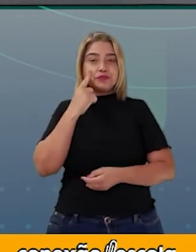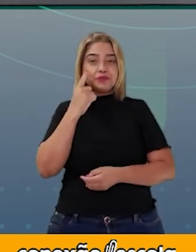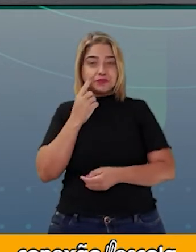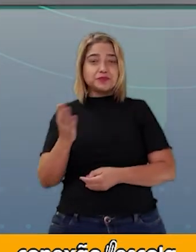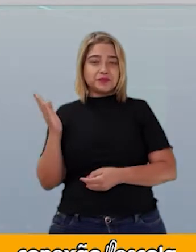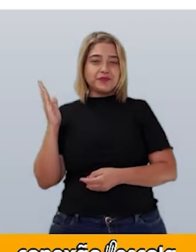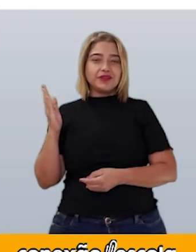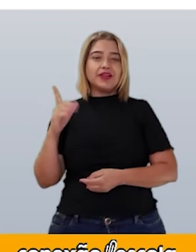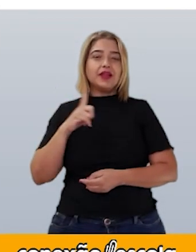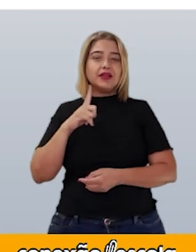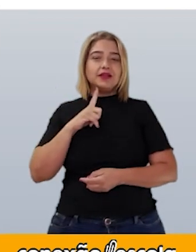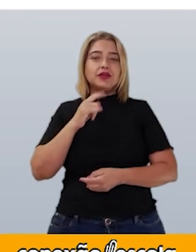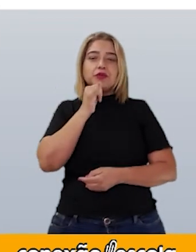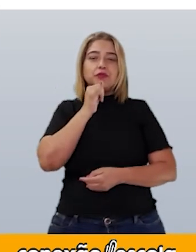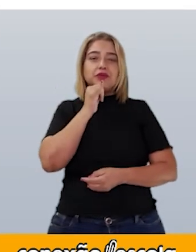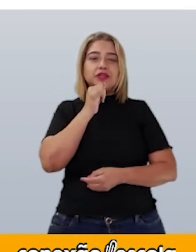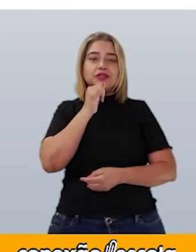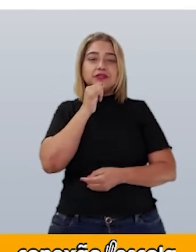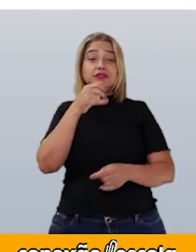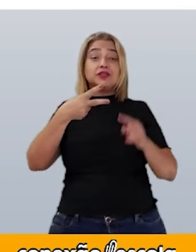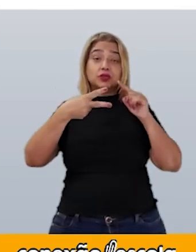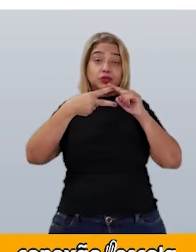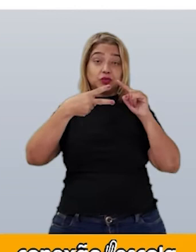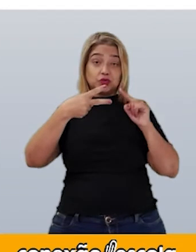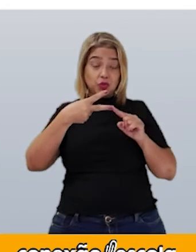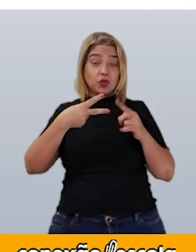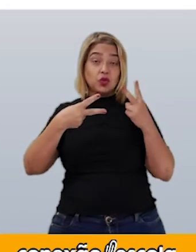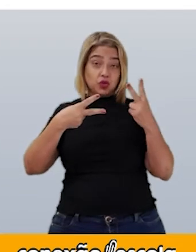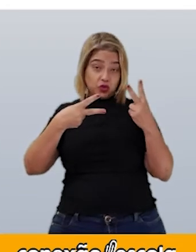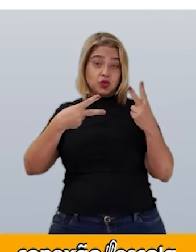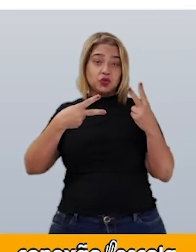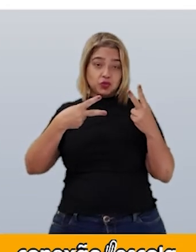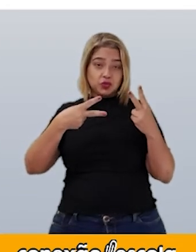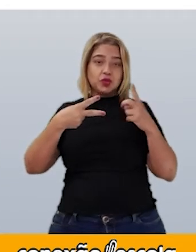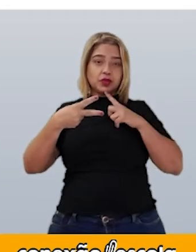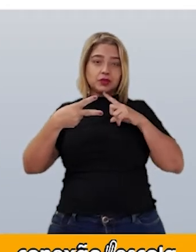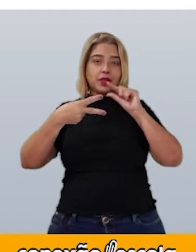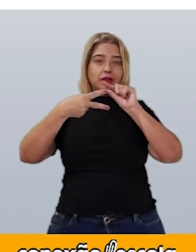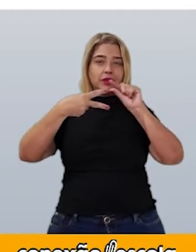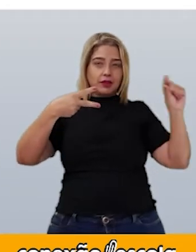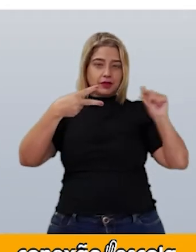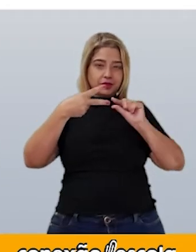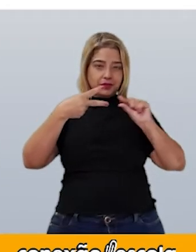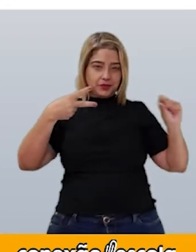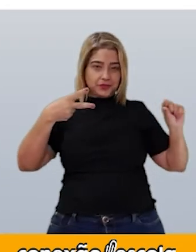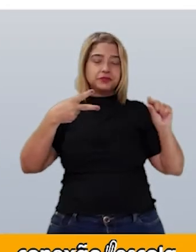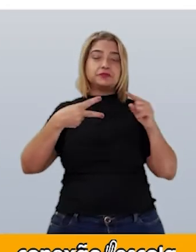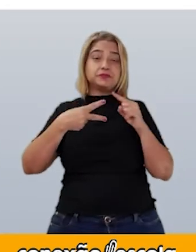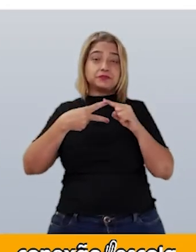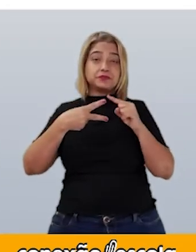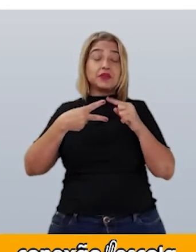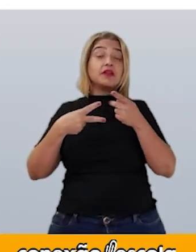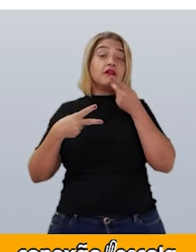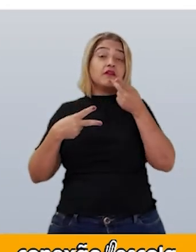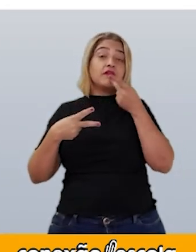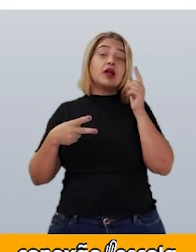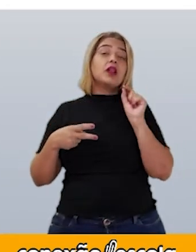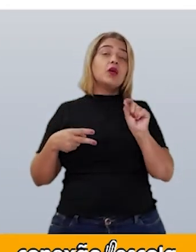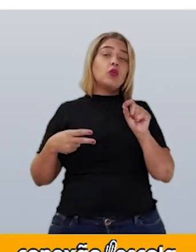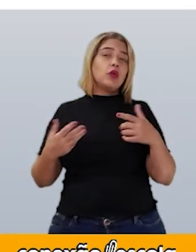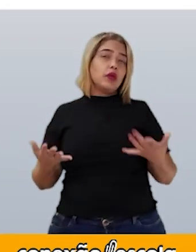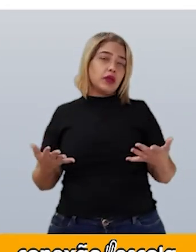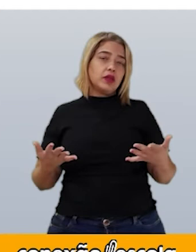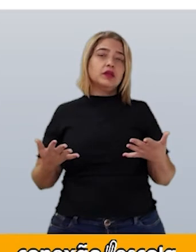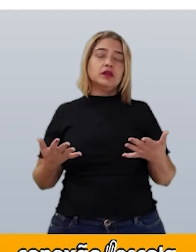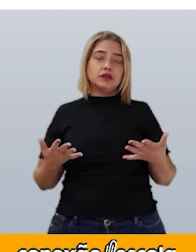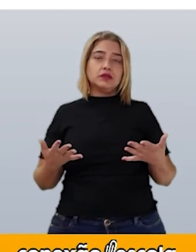exemplo, no trecho 1, né, onde o usuário número 1 traz uma